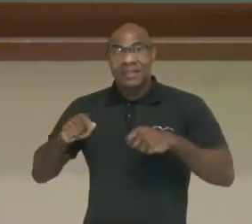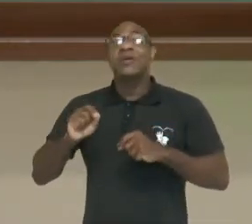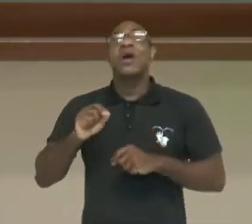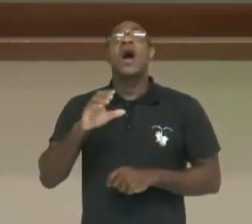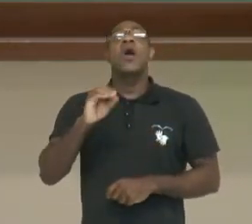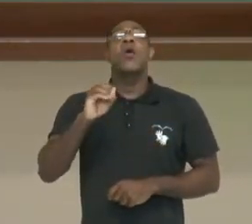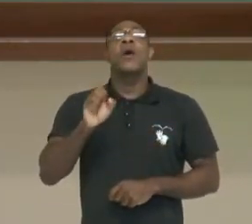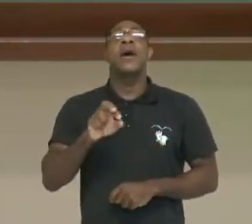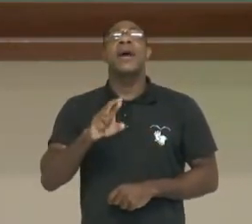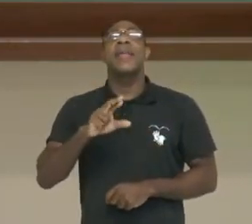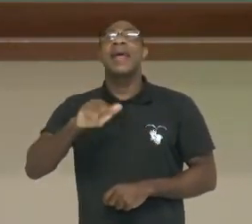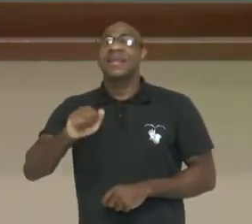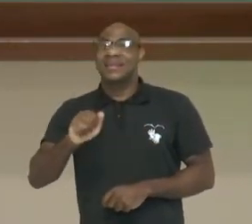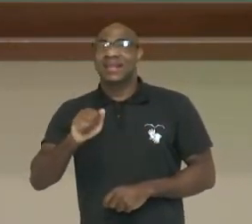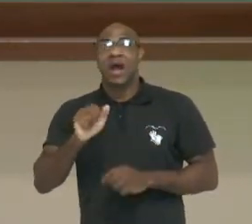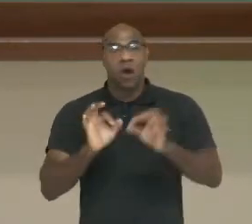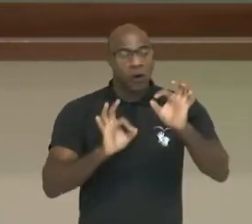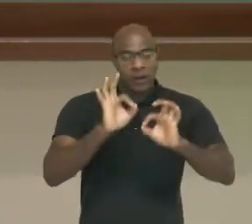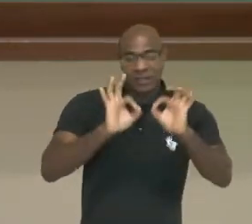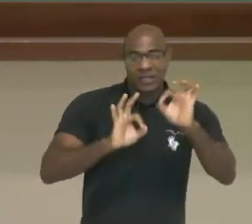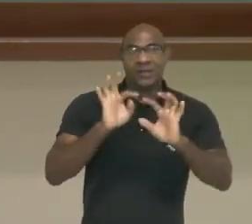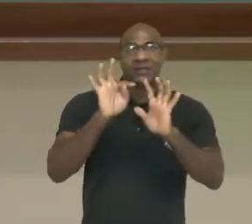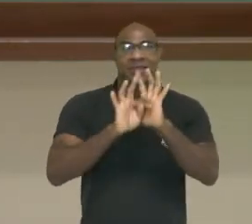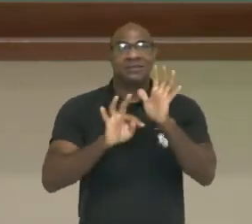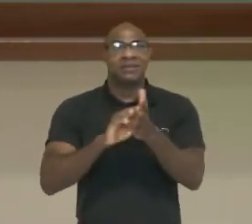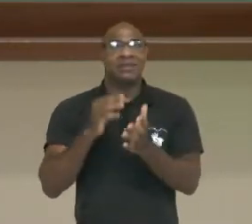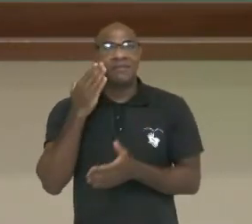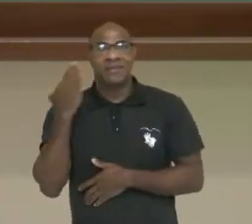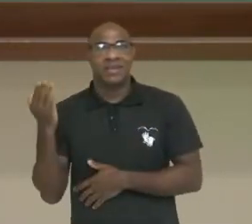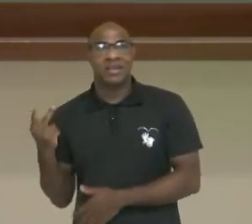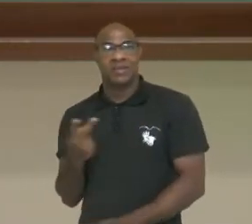gente não entende. Veja aqui, olha, os dois estão conversando ali